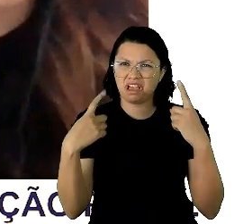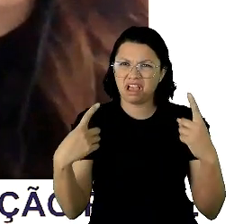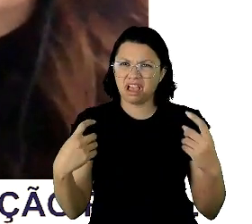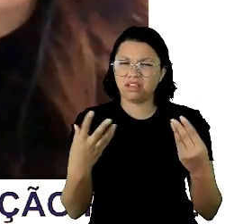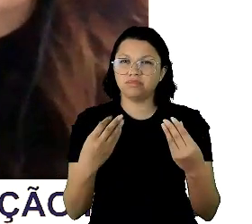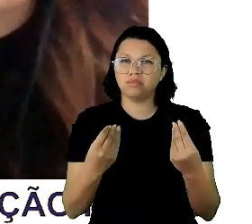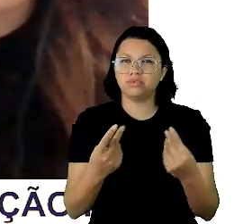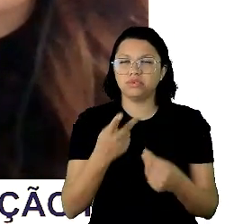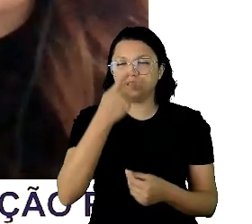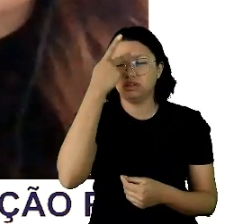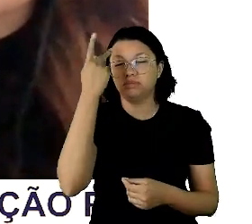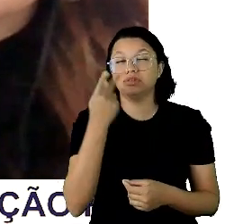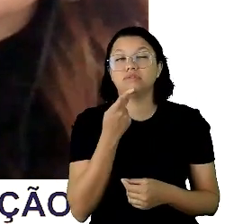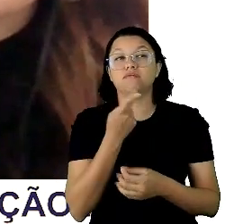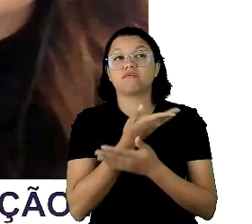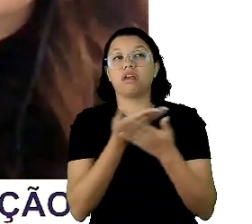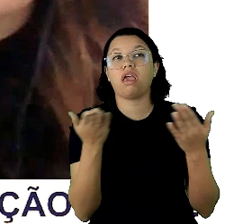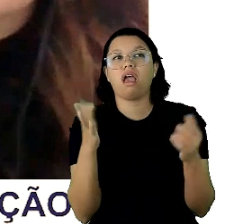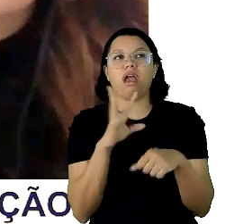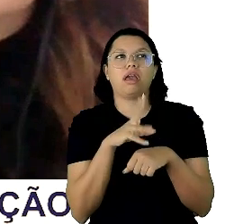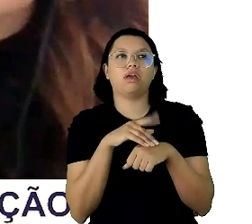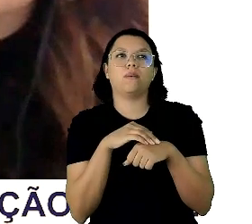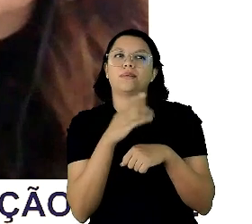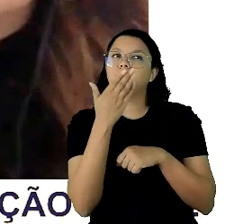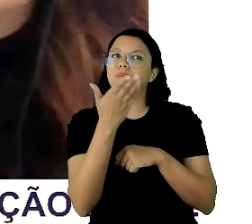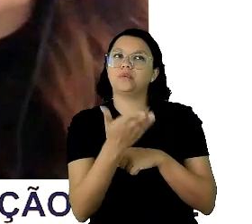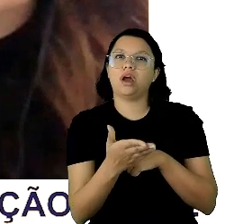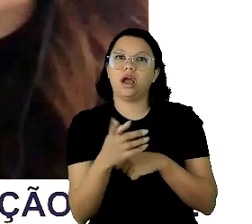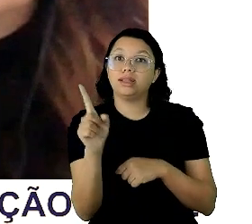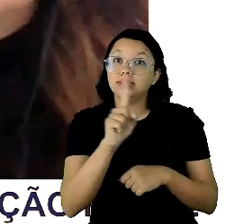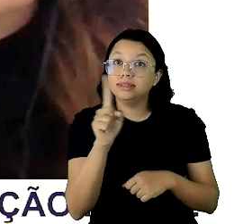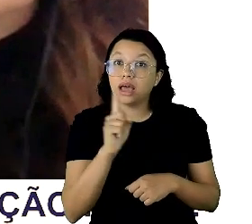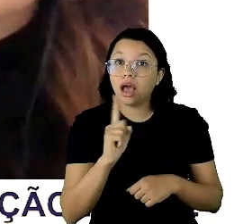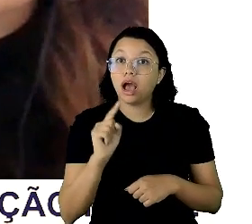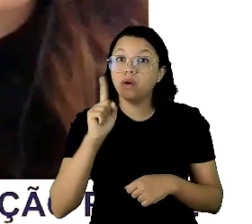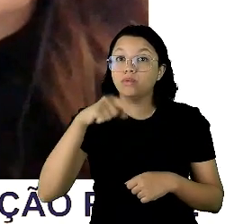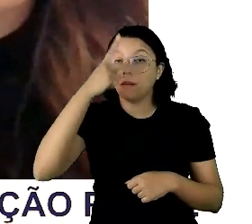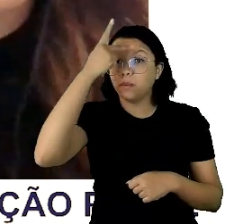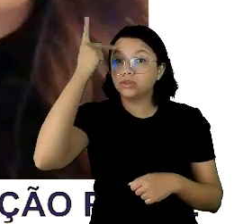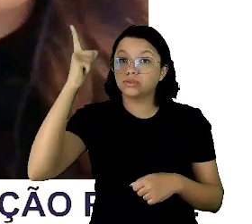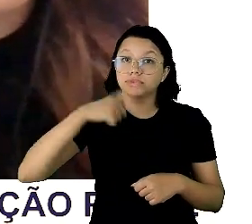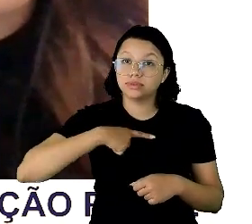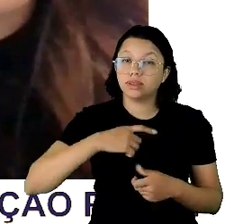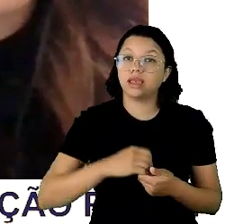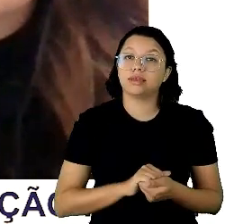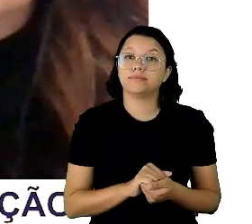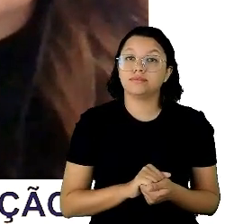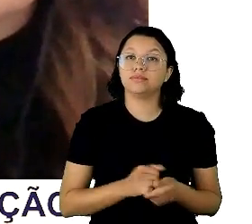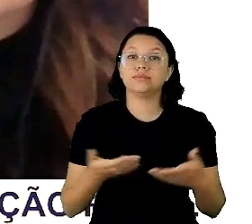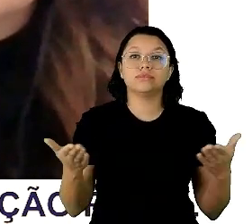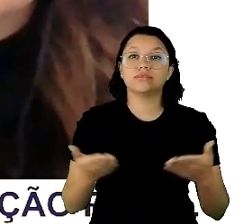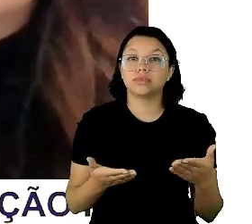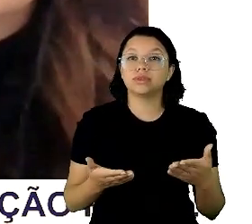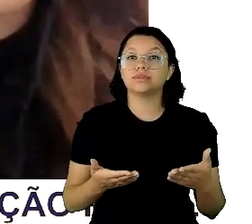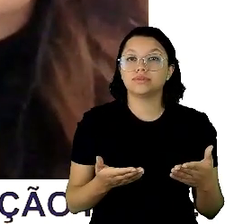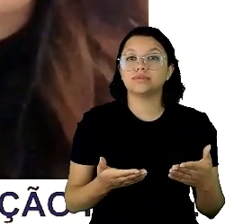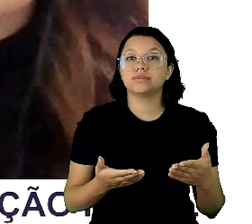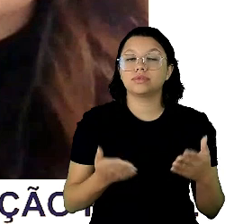são doentes, são doentes, não, são pessoas que têm essa